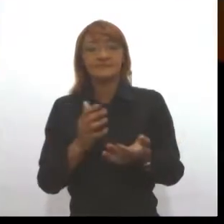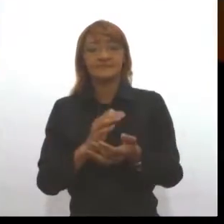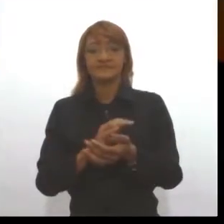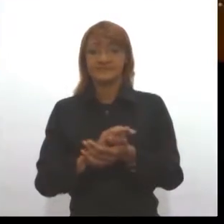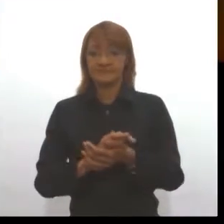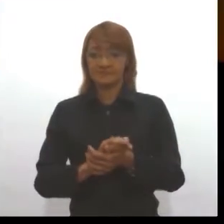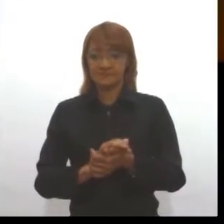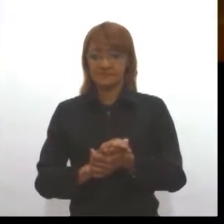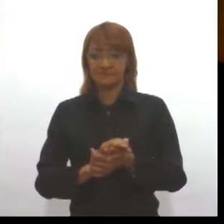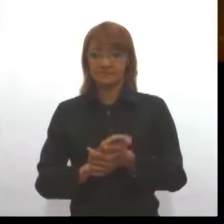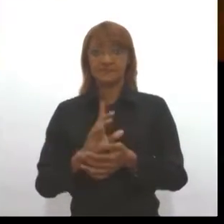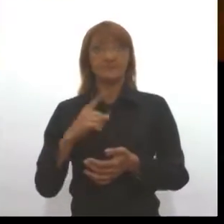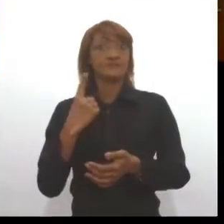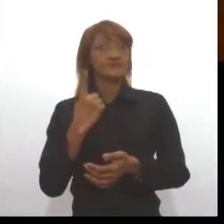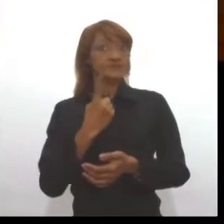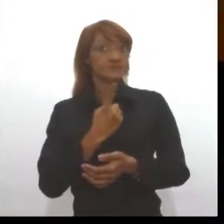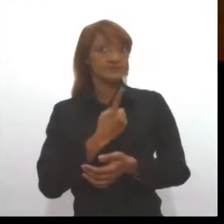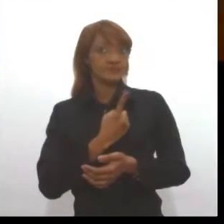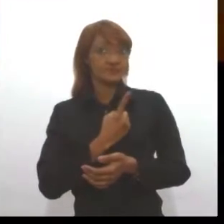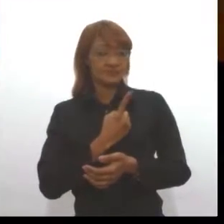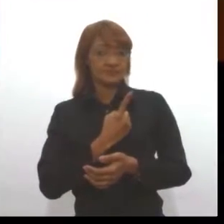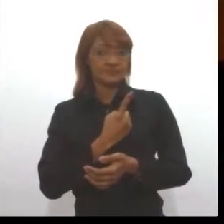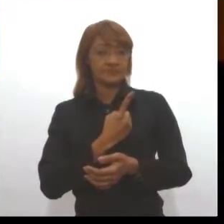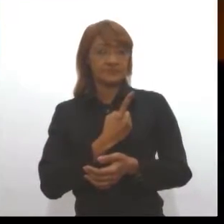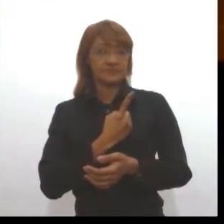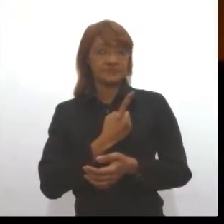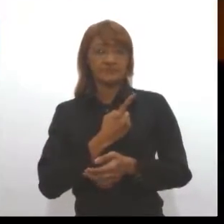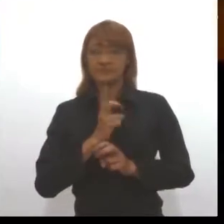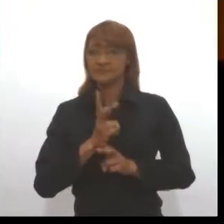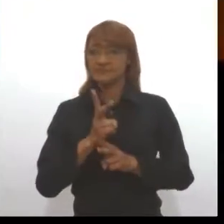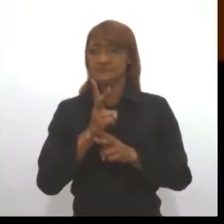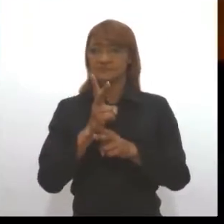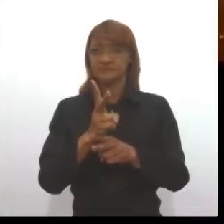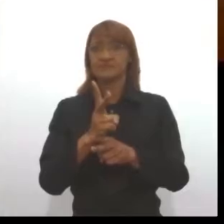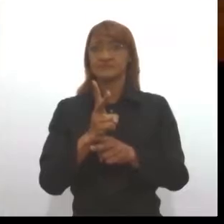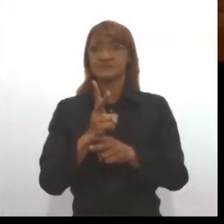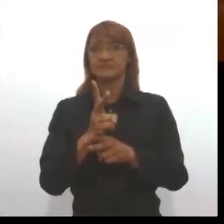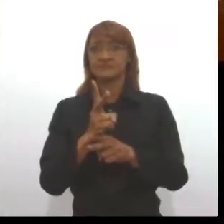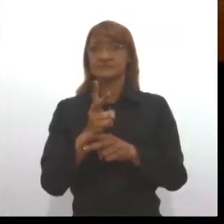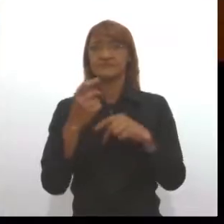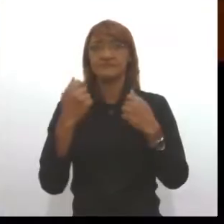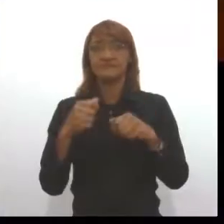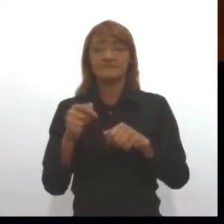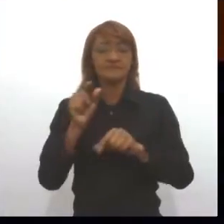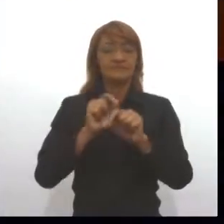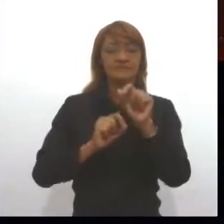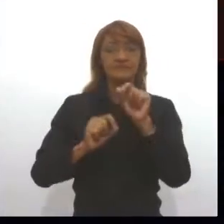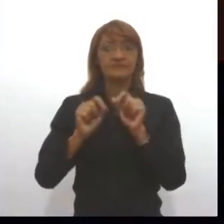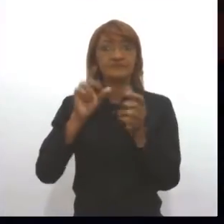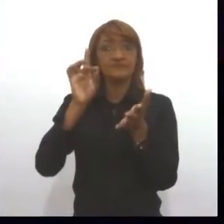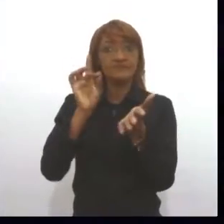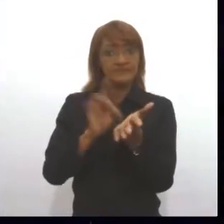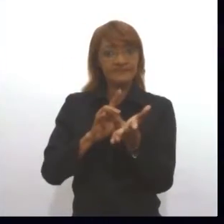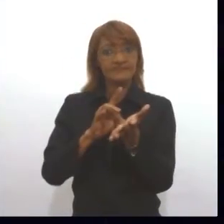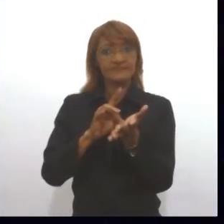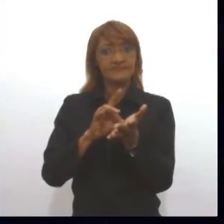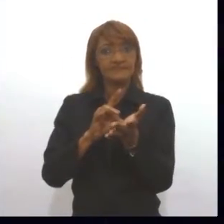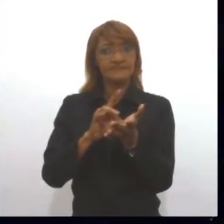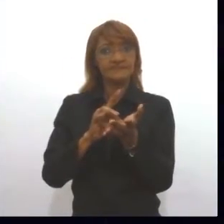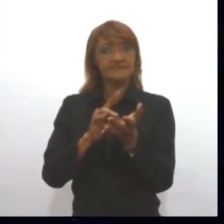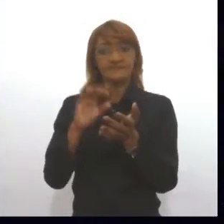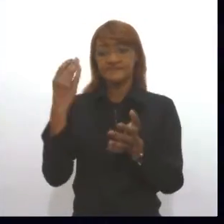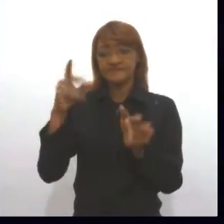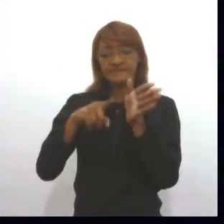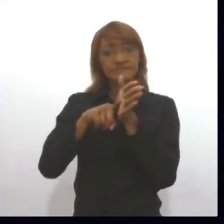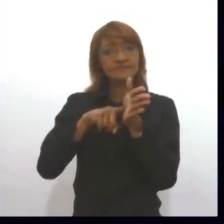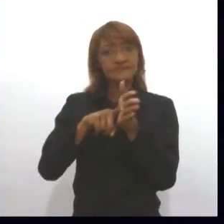podemos dogmatizar nenhum nem outro. Não seria relativizar. Mas o instrumento deve. A ciência é